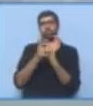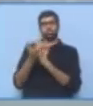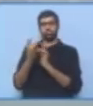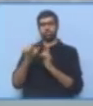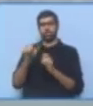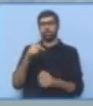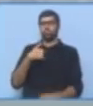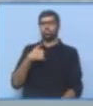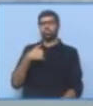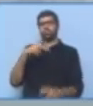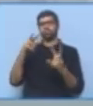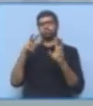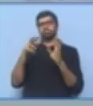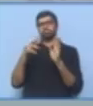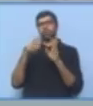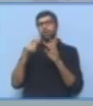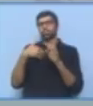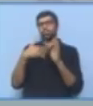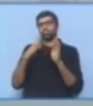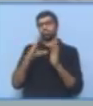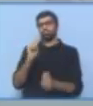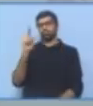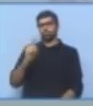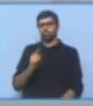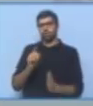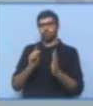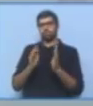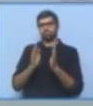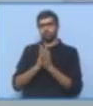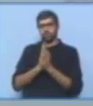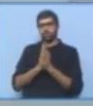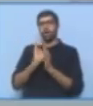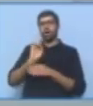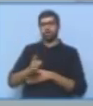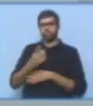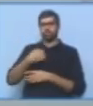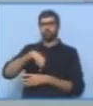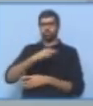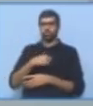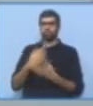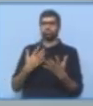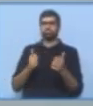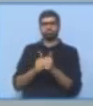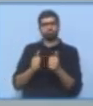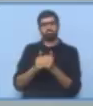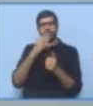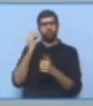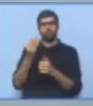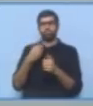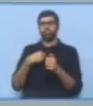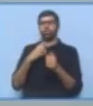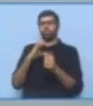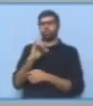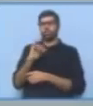que o mote pelo Dom José era precisamente este. Falámos junto de adultos, na altura o Crisma,